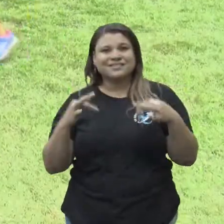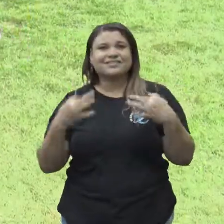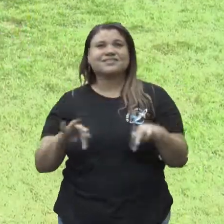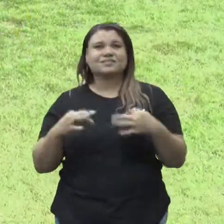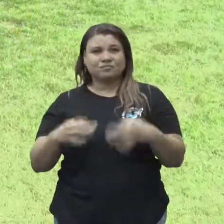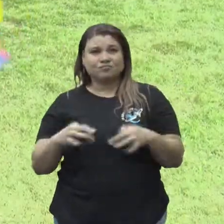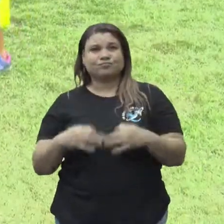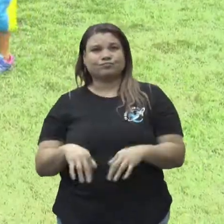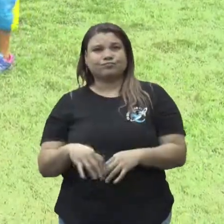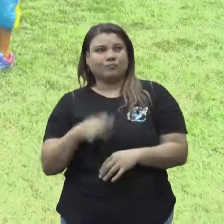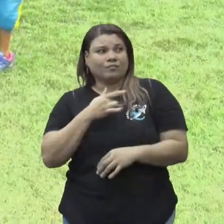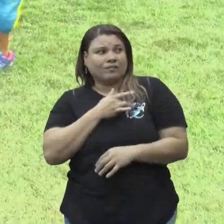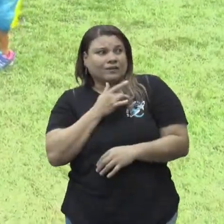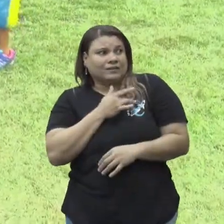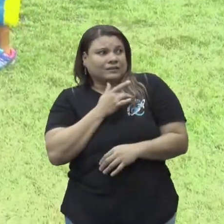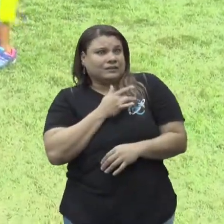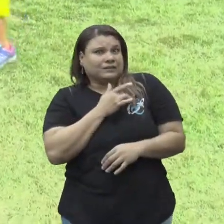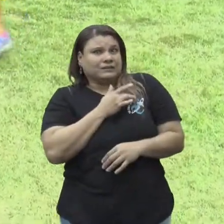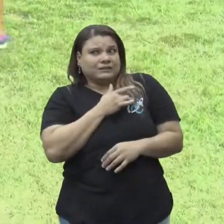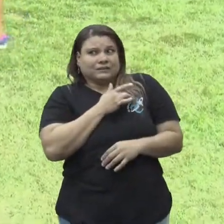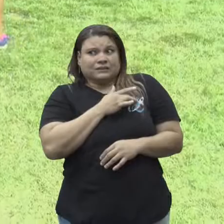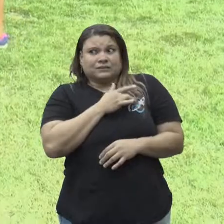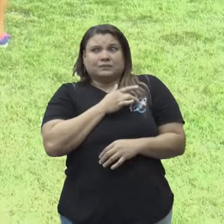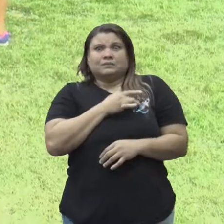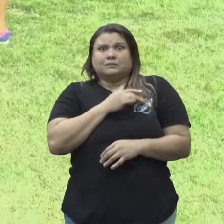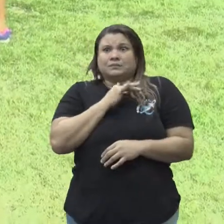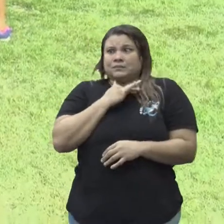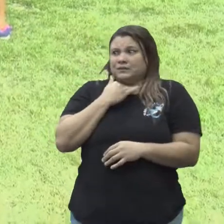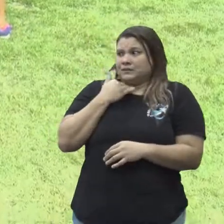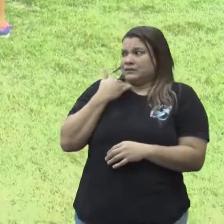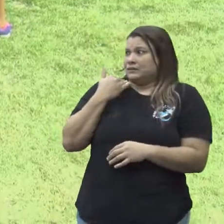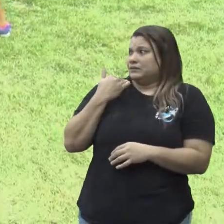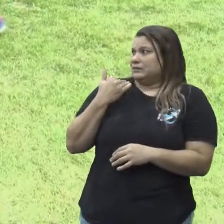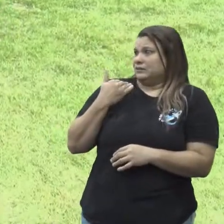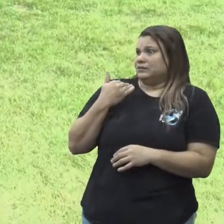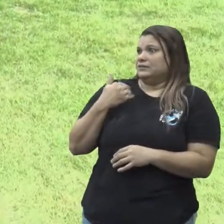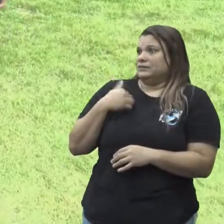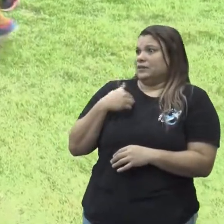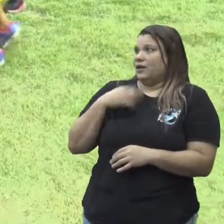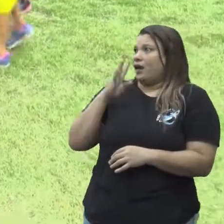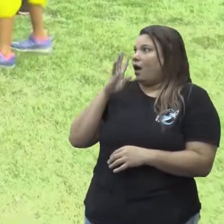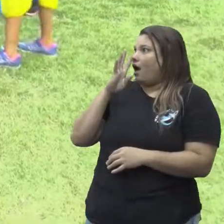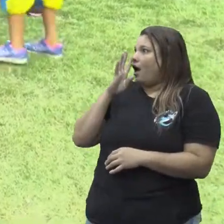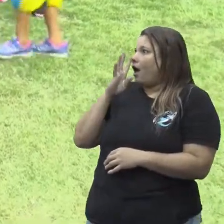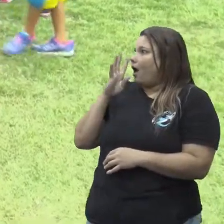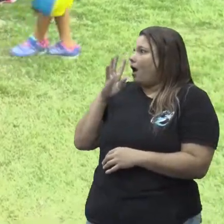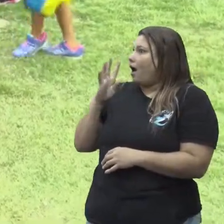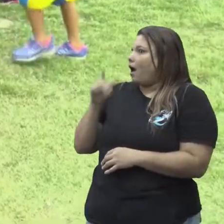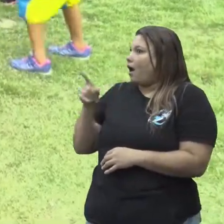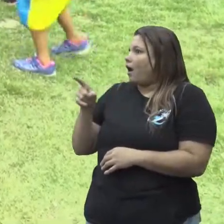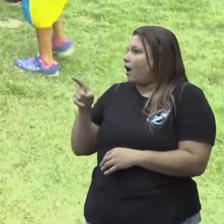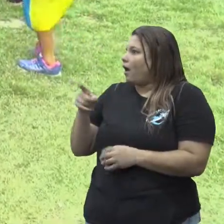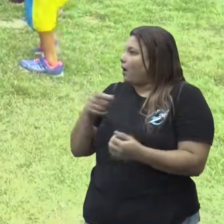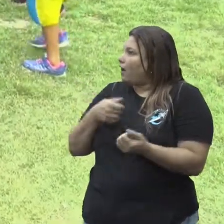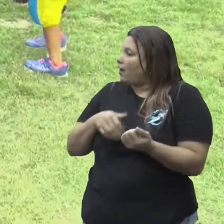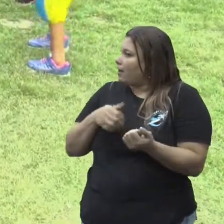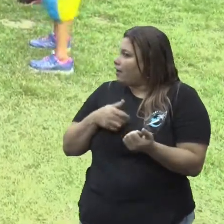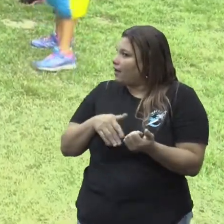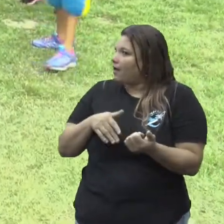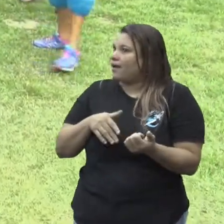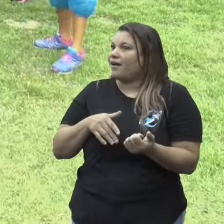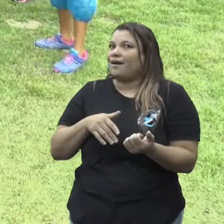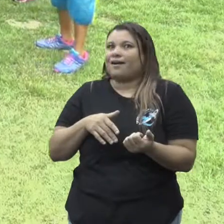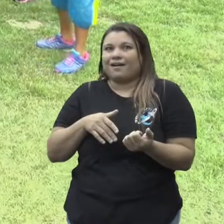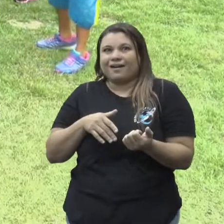Tinha medo do globo da morte, admirava o domador. Só que eu tinha